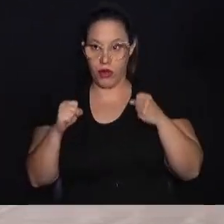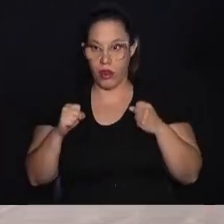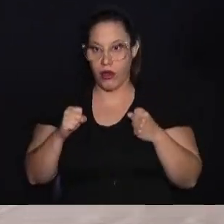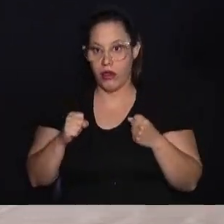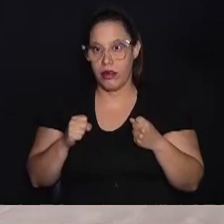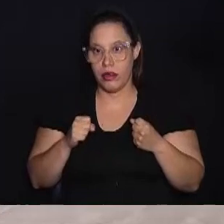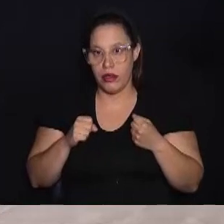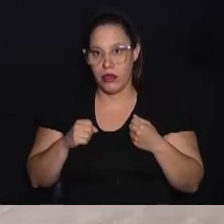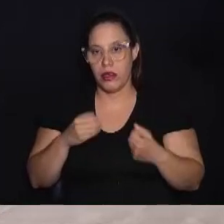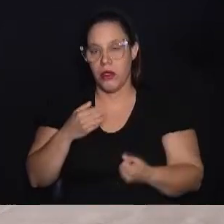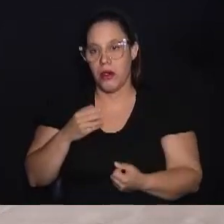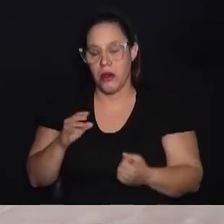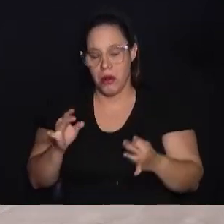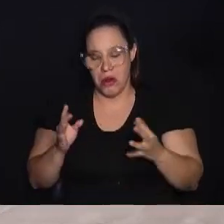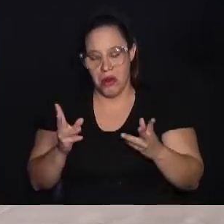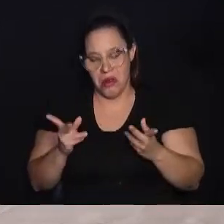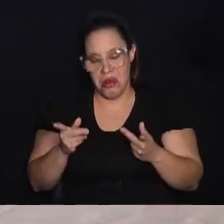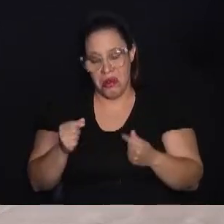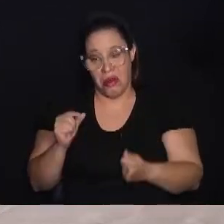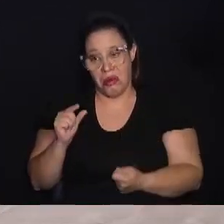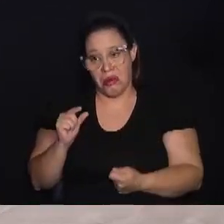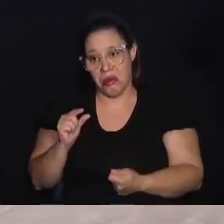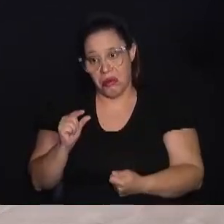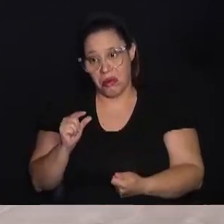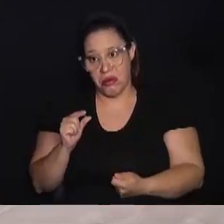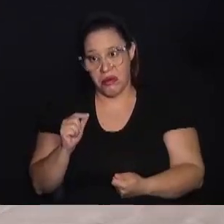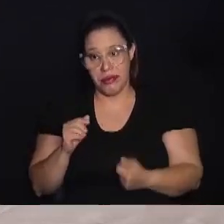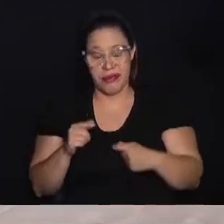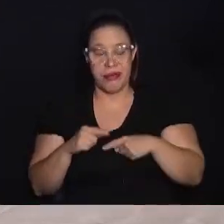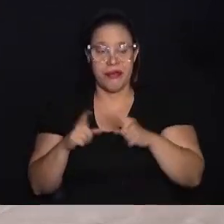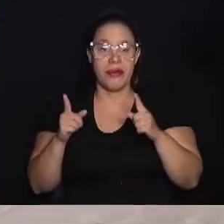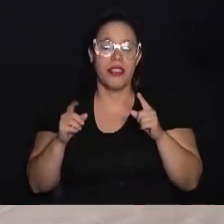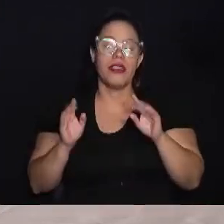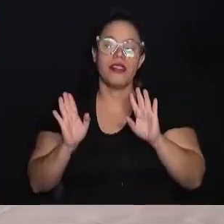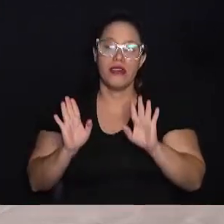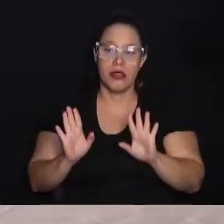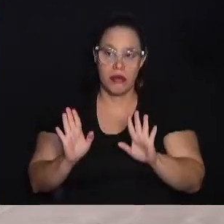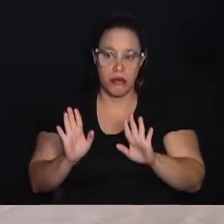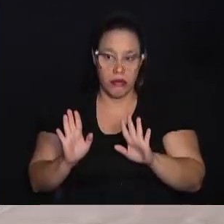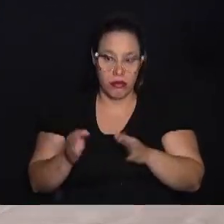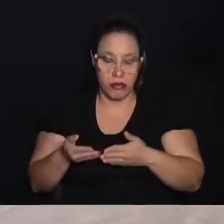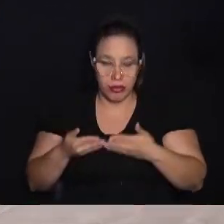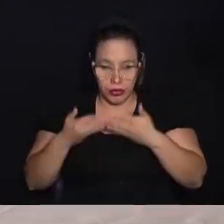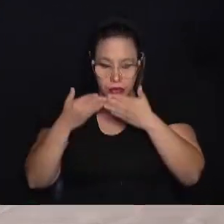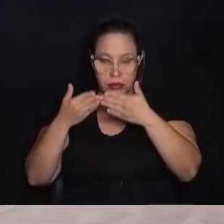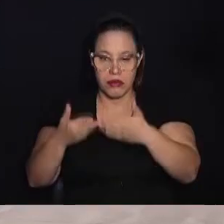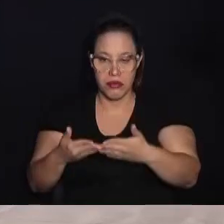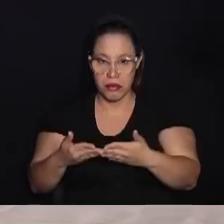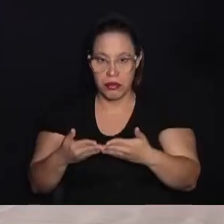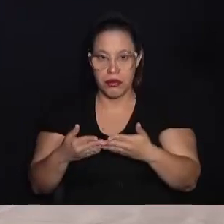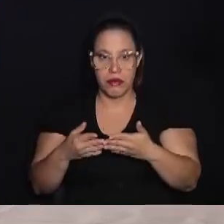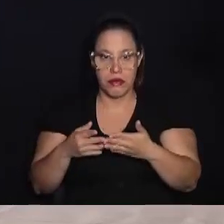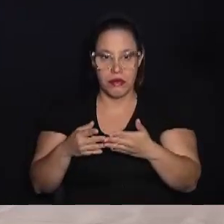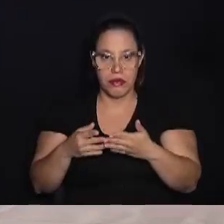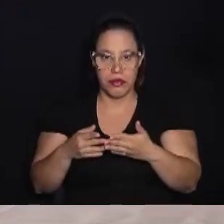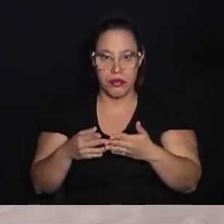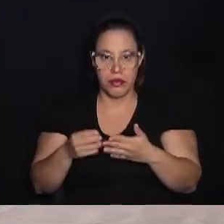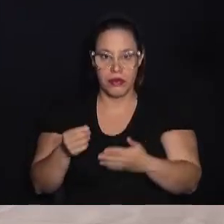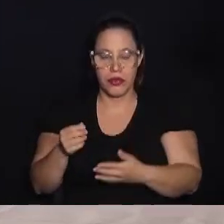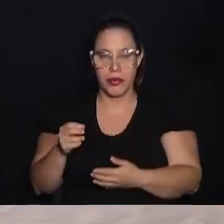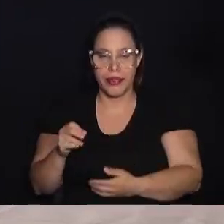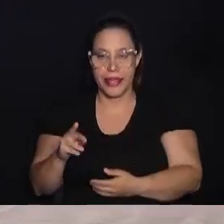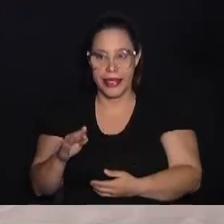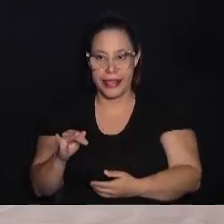uma qualidade um pouco inferior, mas que atendem ao padrão de consumo dessas classes um pouco menos